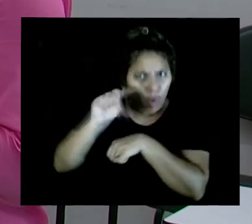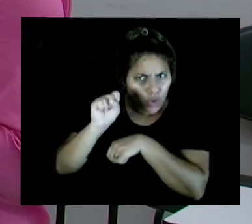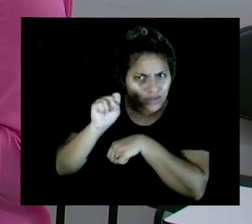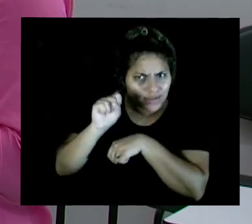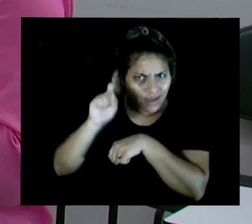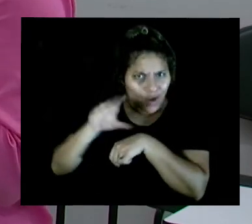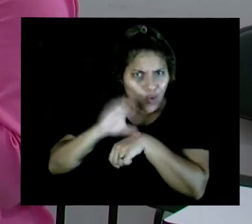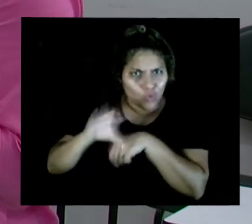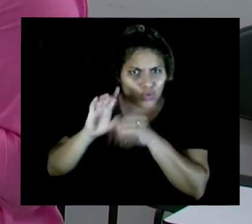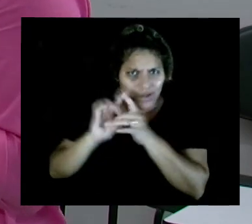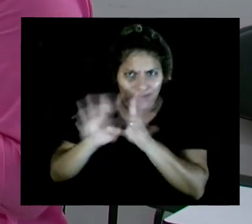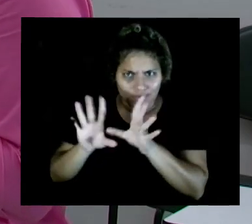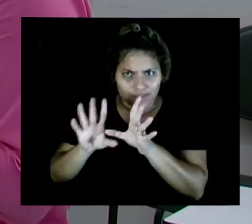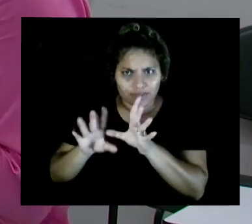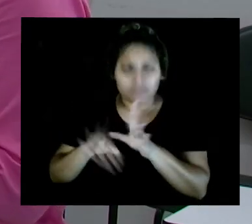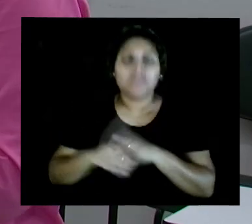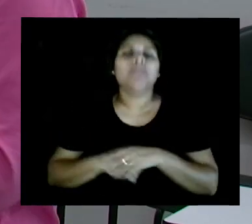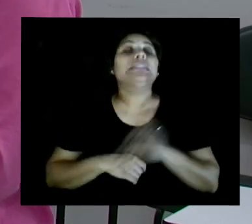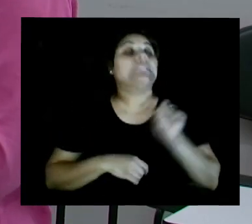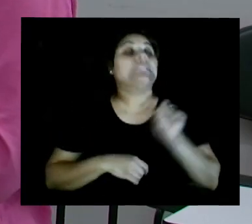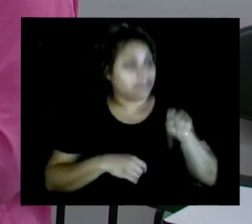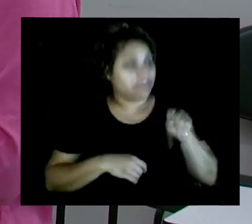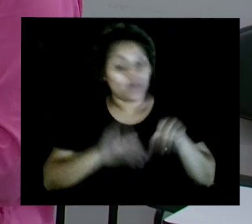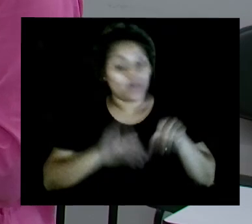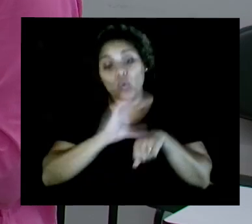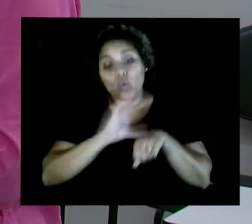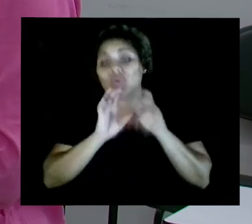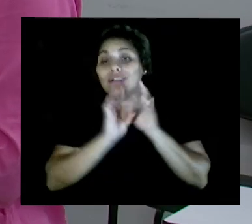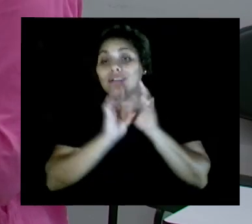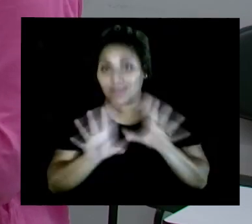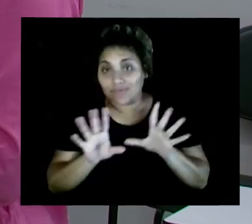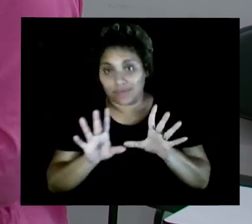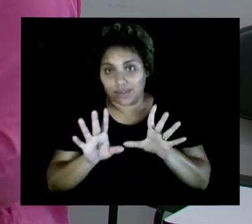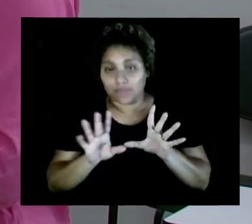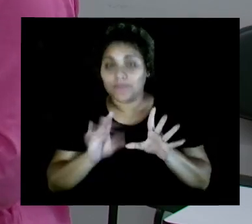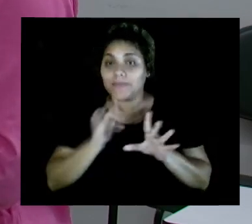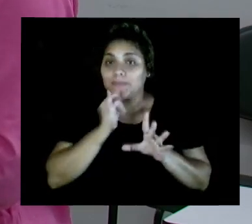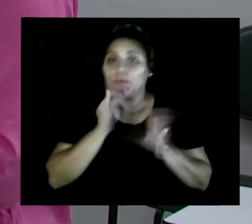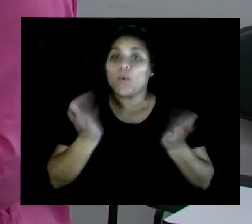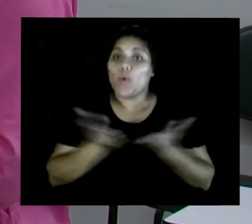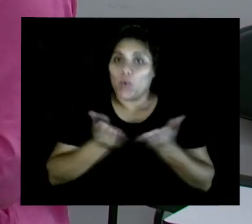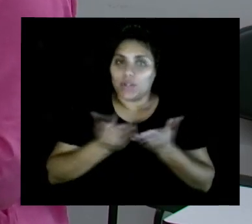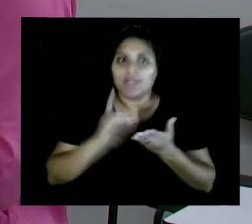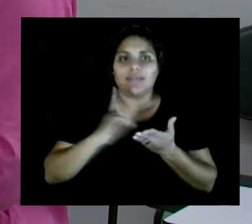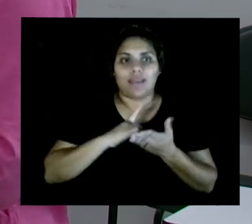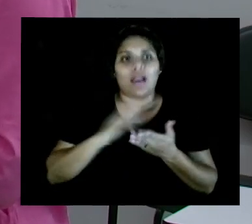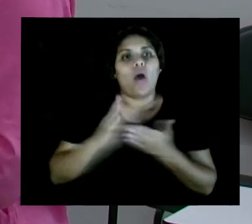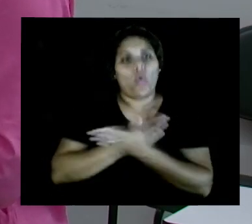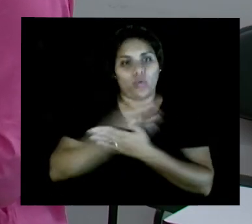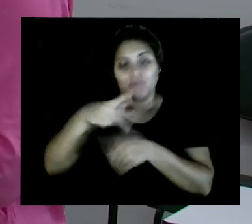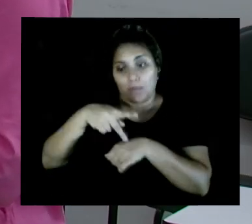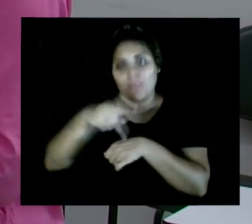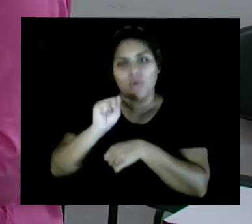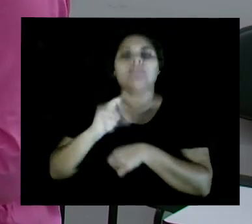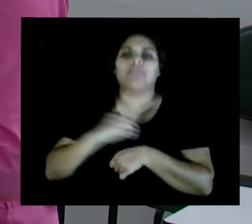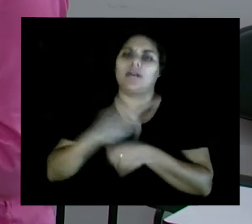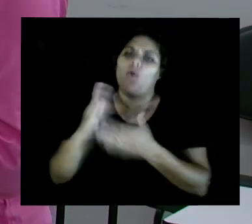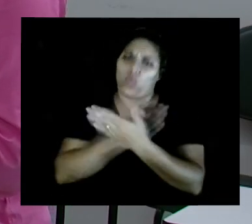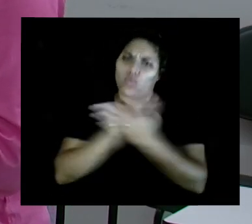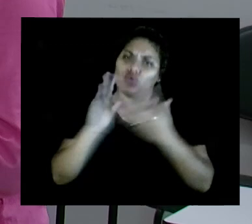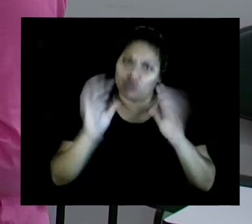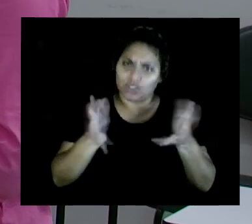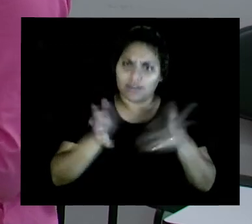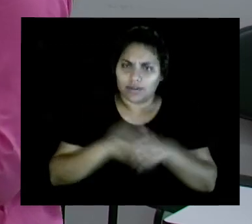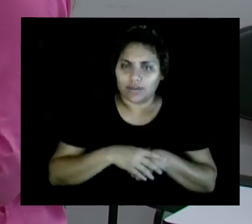existe uma pós, ele é um curso livre? São cursos livres. Hoje já existem cursos de